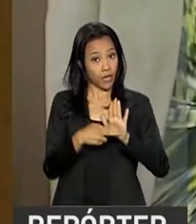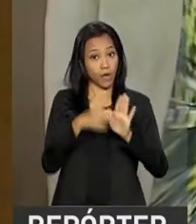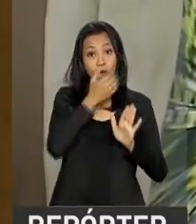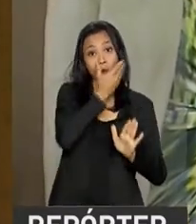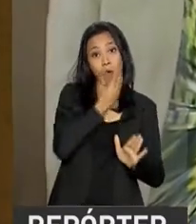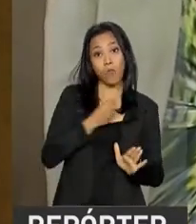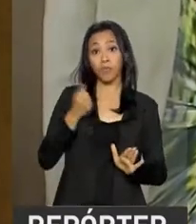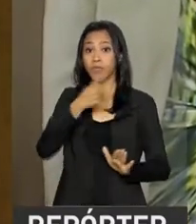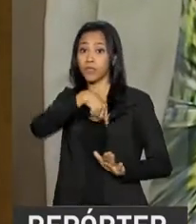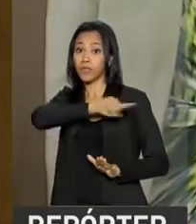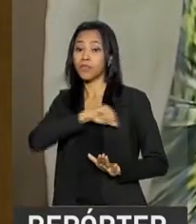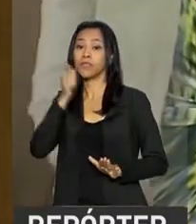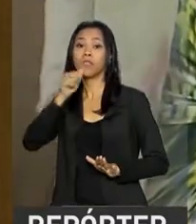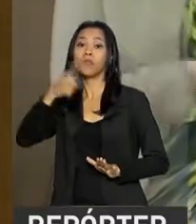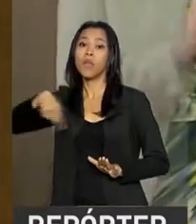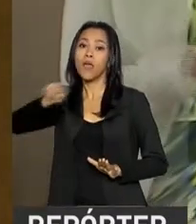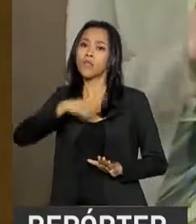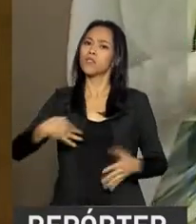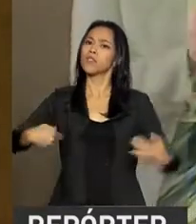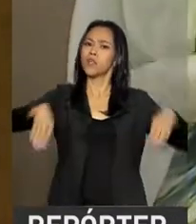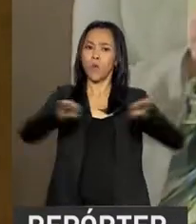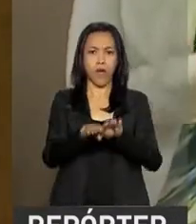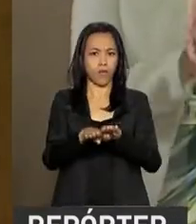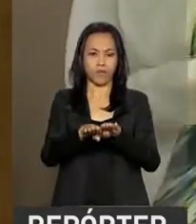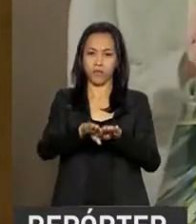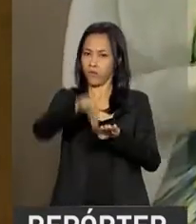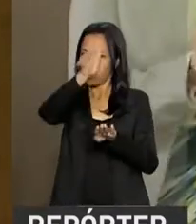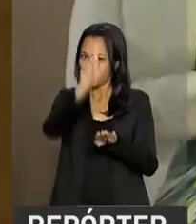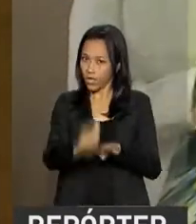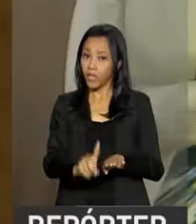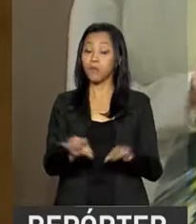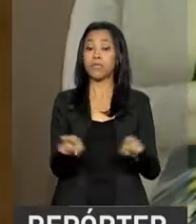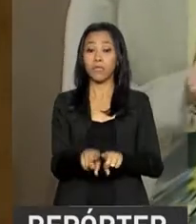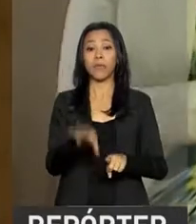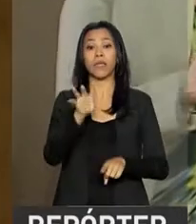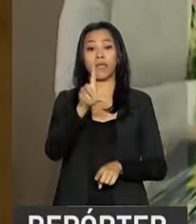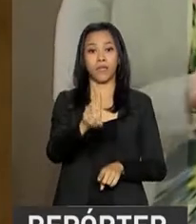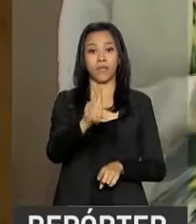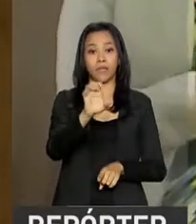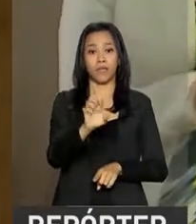são iguais em direitos e deveres que eu acho que o fato de vocês